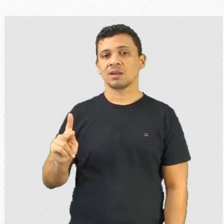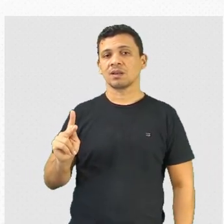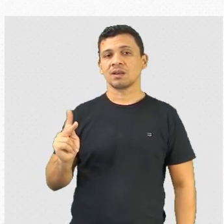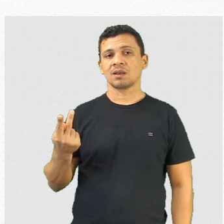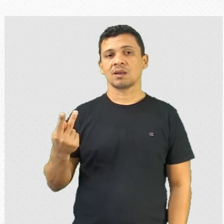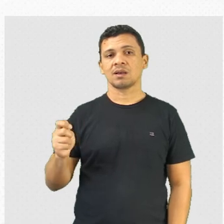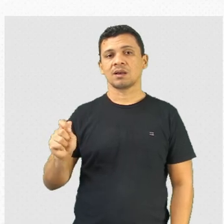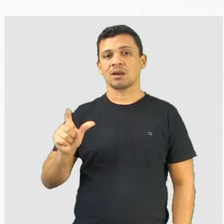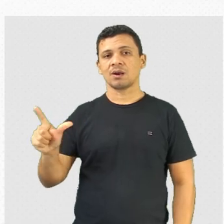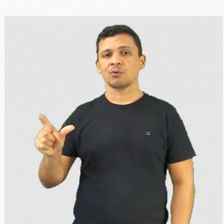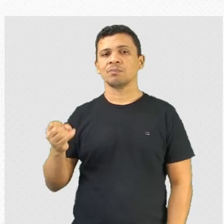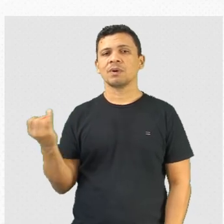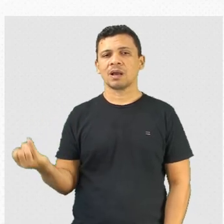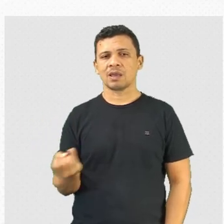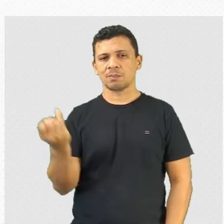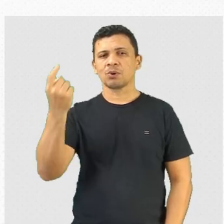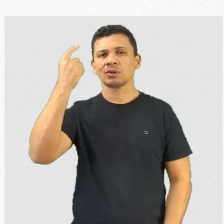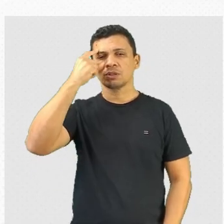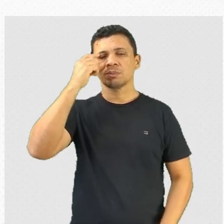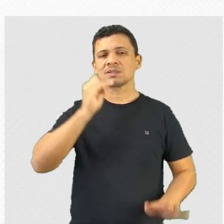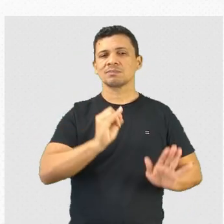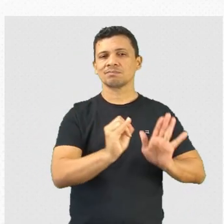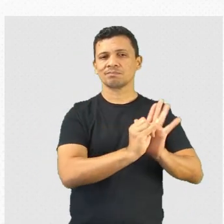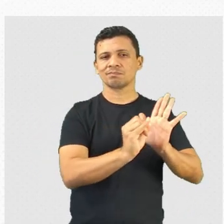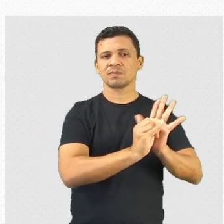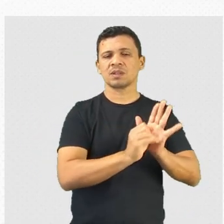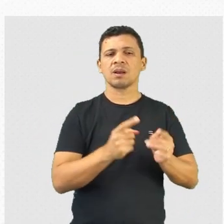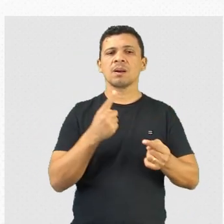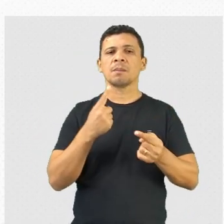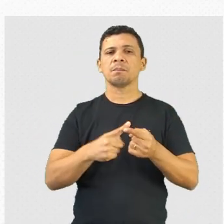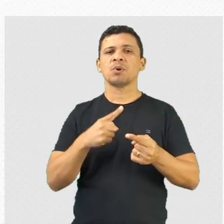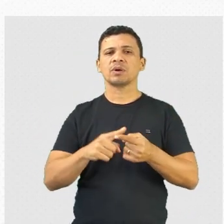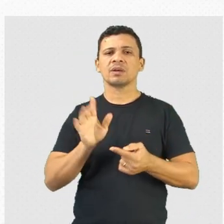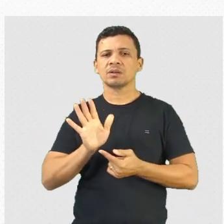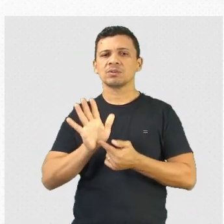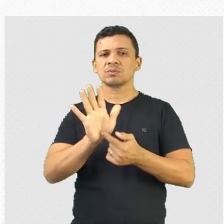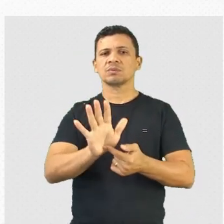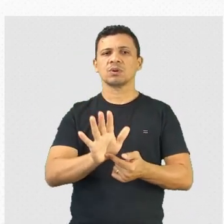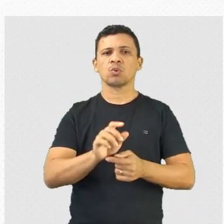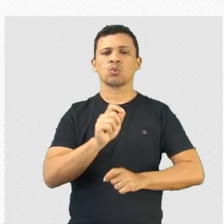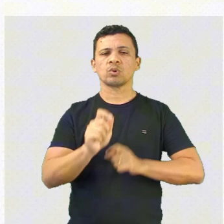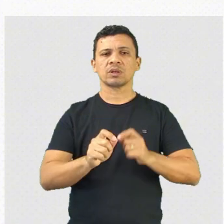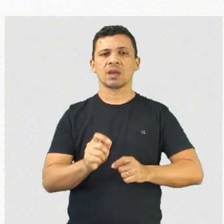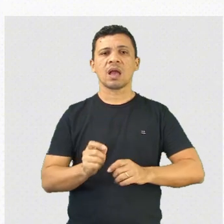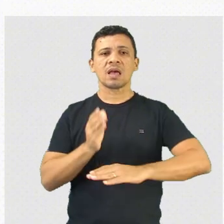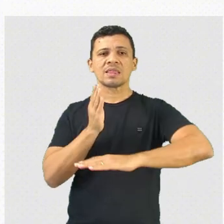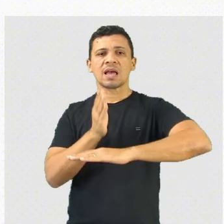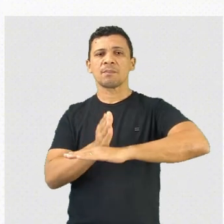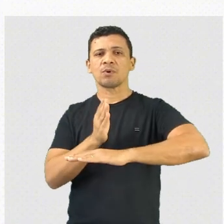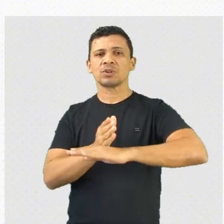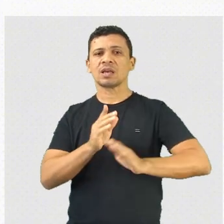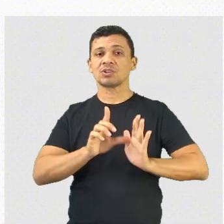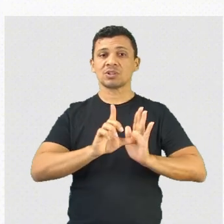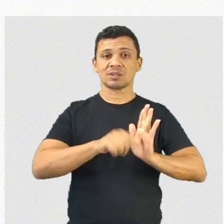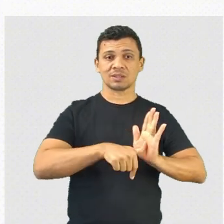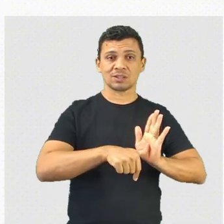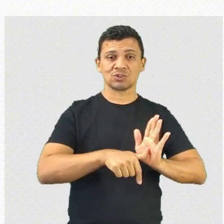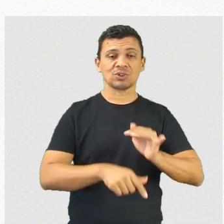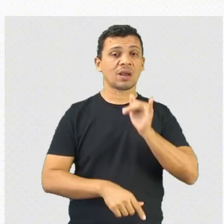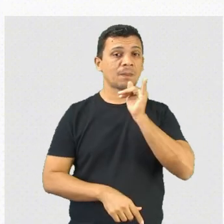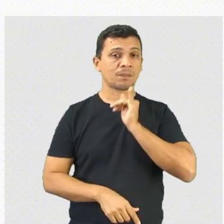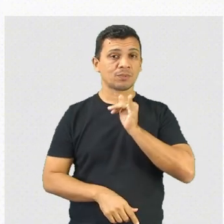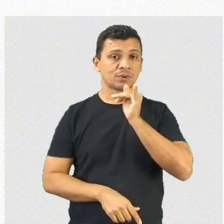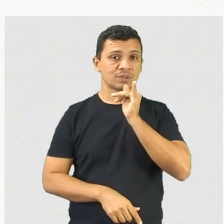muito importante para pensar a questão da identidade, porque ele vai destacar que na modernidade tardia, né, por exemplo, que ele está chamando de